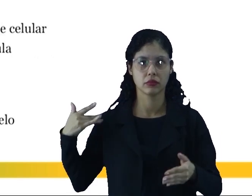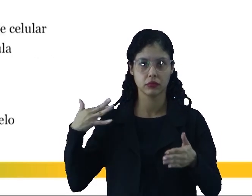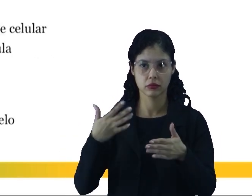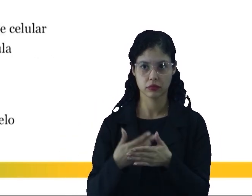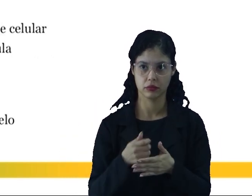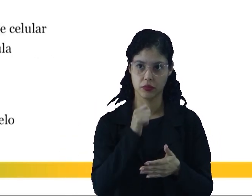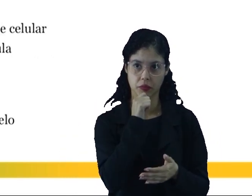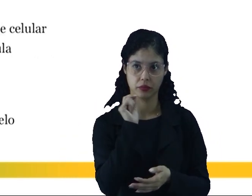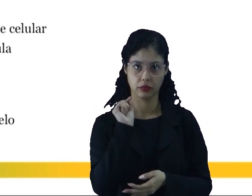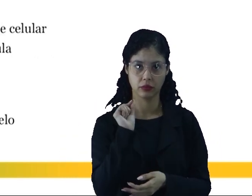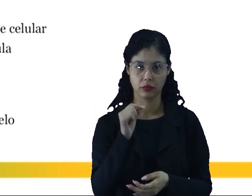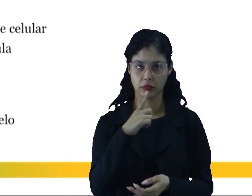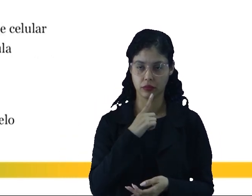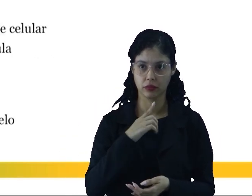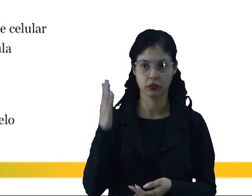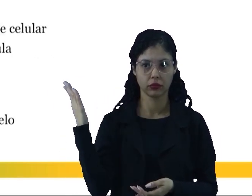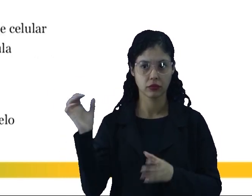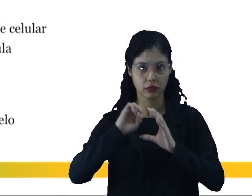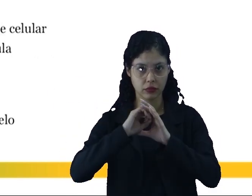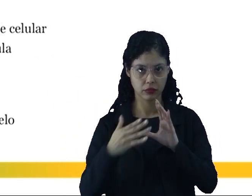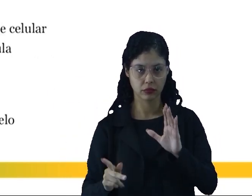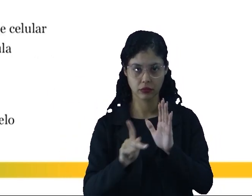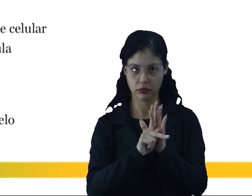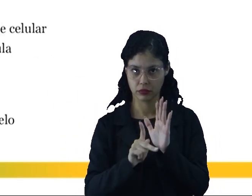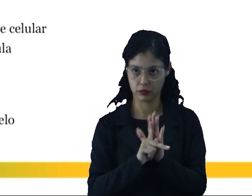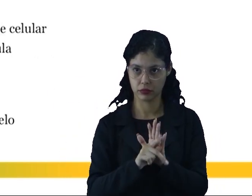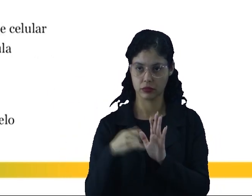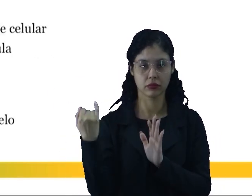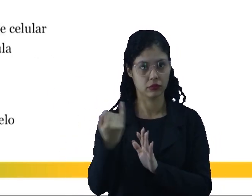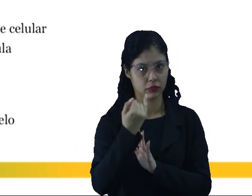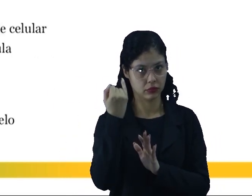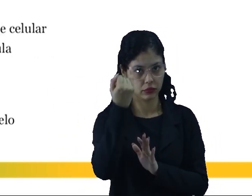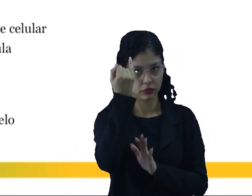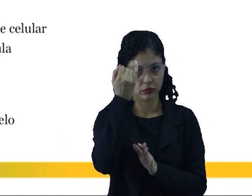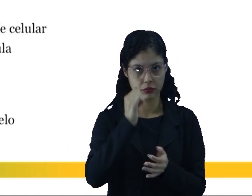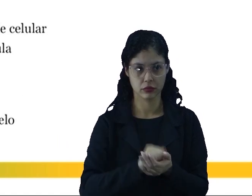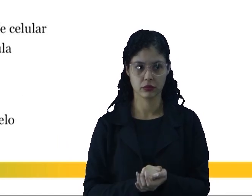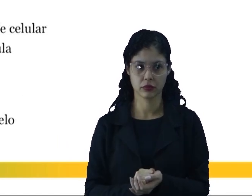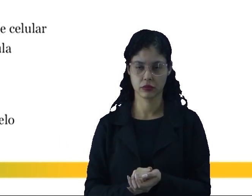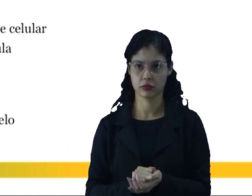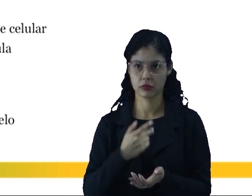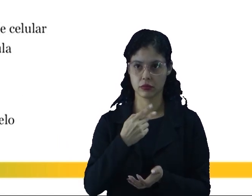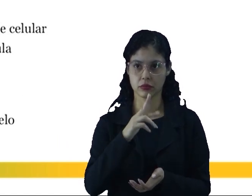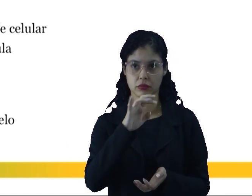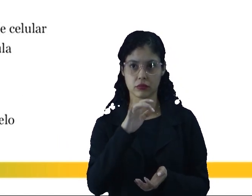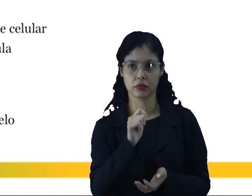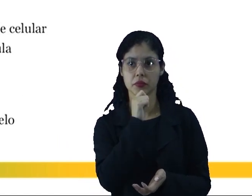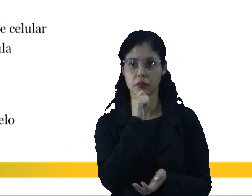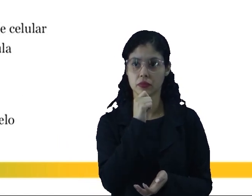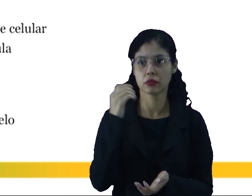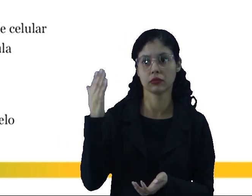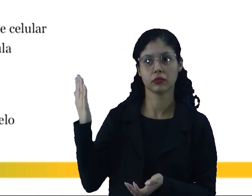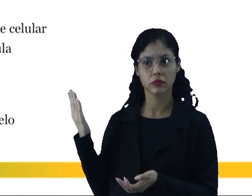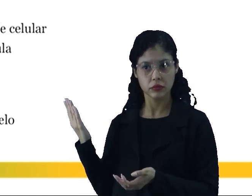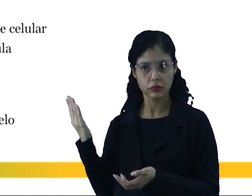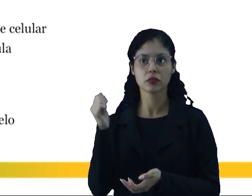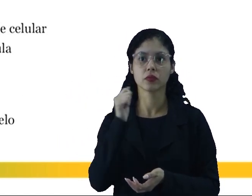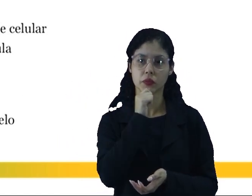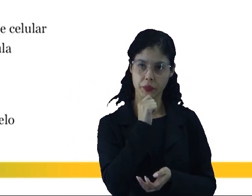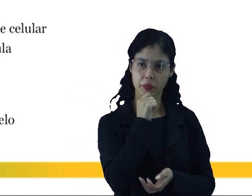Avançando aqui, o que a gente tem como características específicas dos organismos procarióticos? Então, os